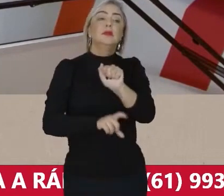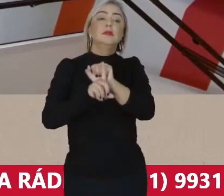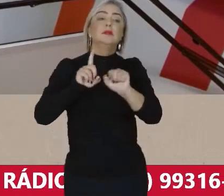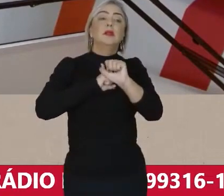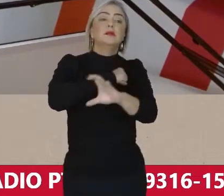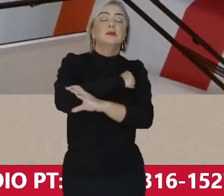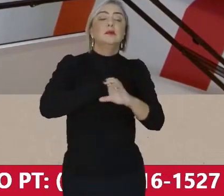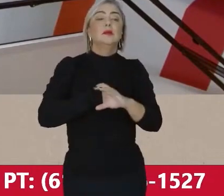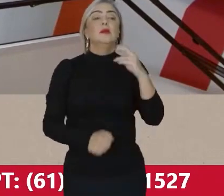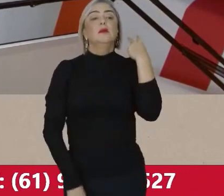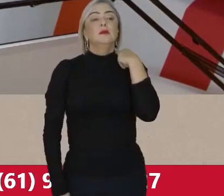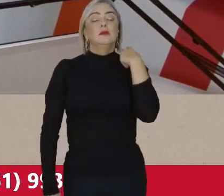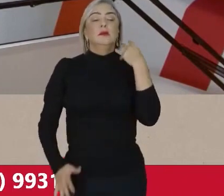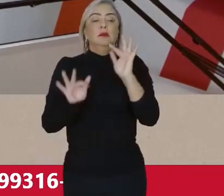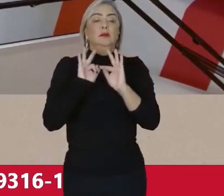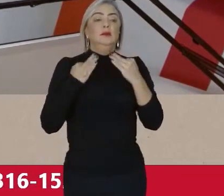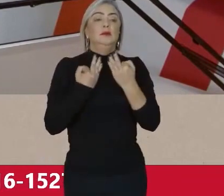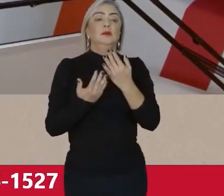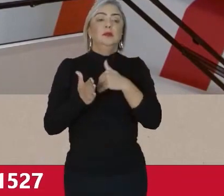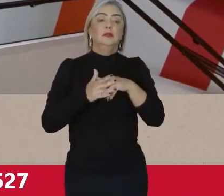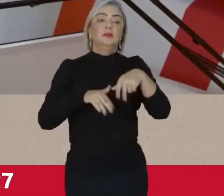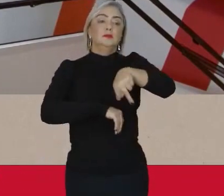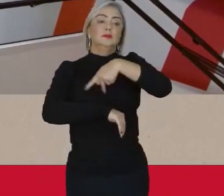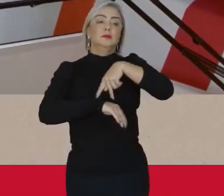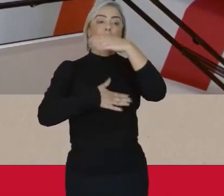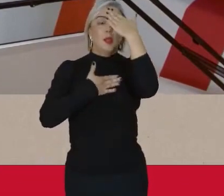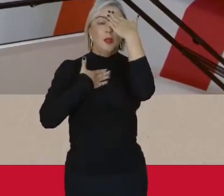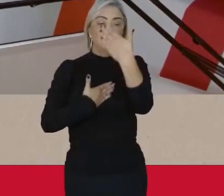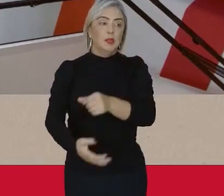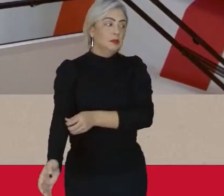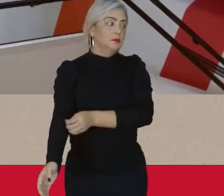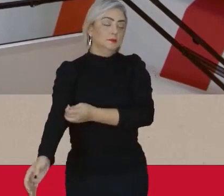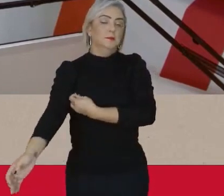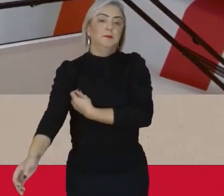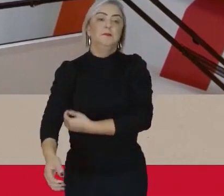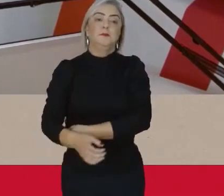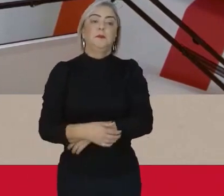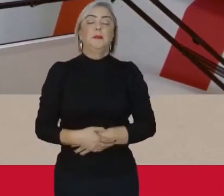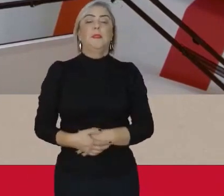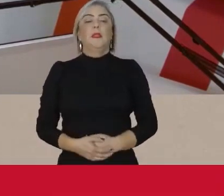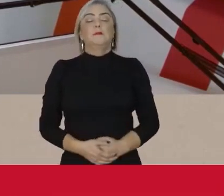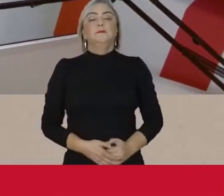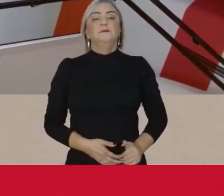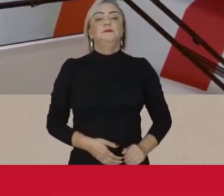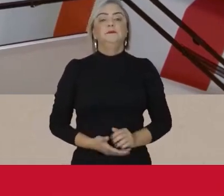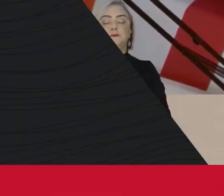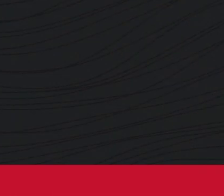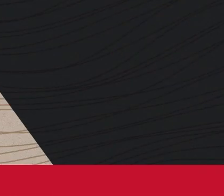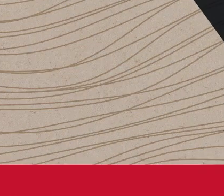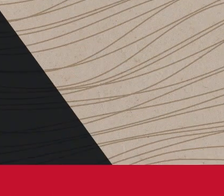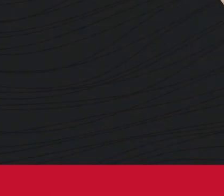as vítimas e familiares em todo o país. Muito obrigado e até uma próxima oportunidade, então. Até